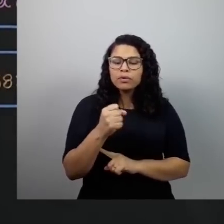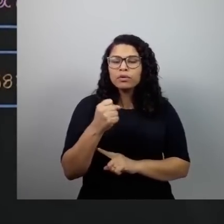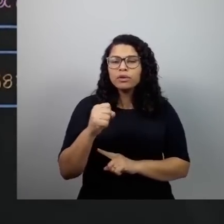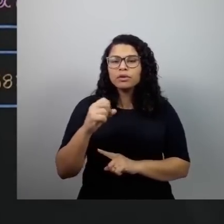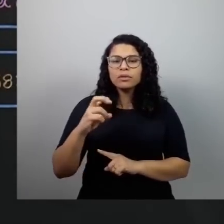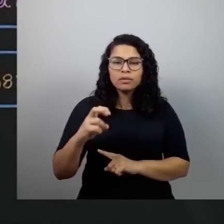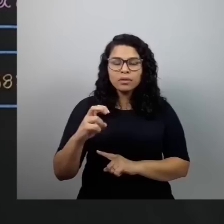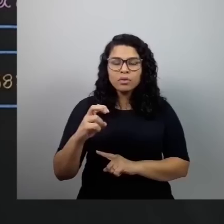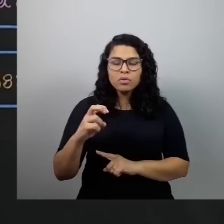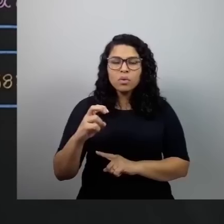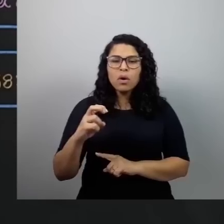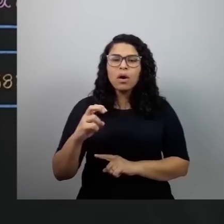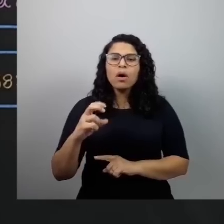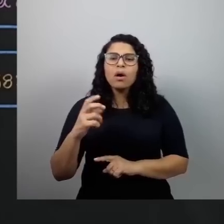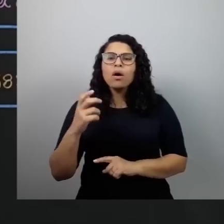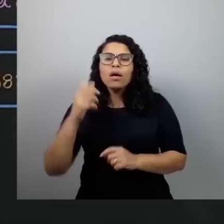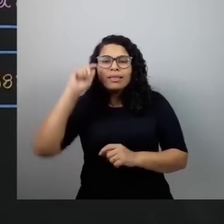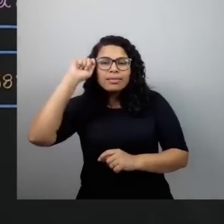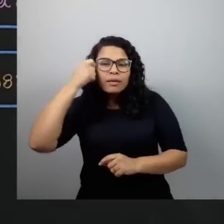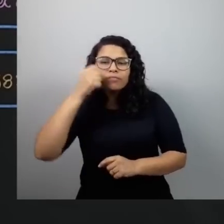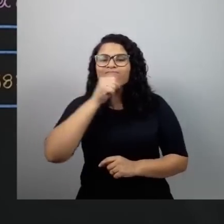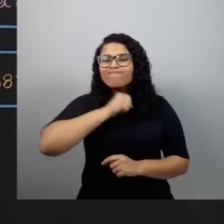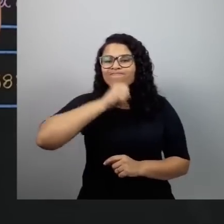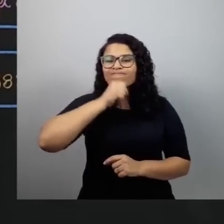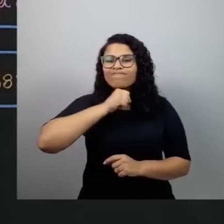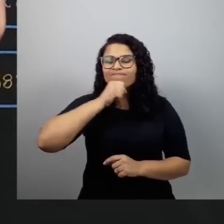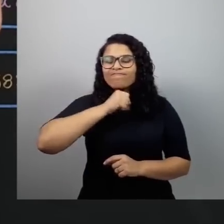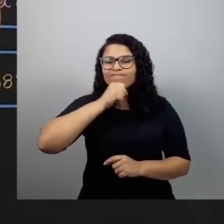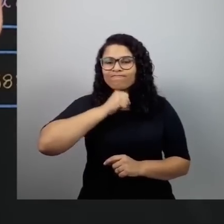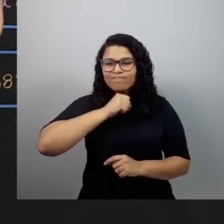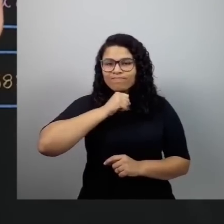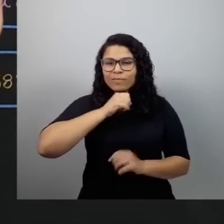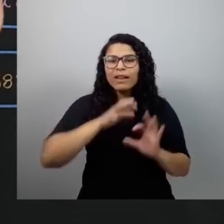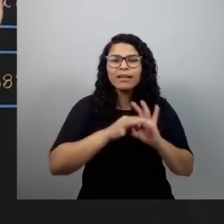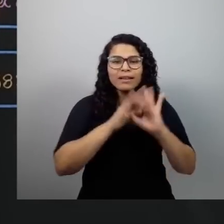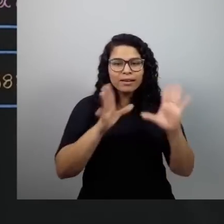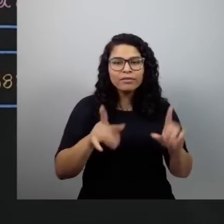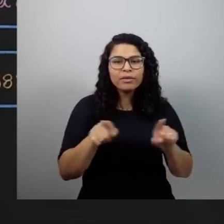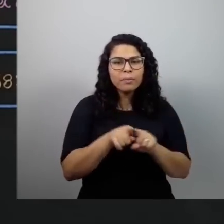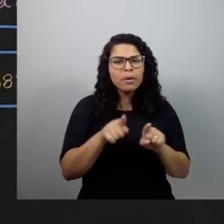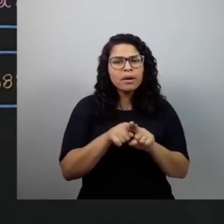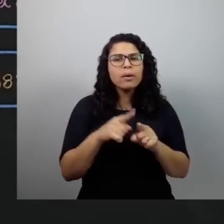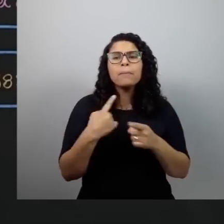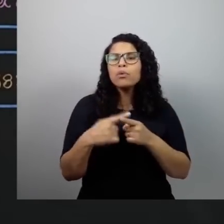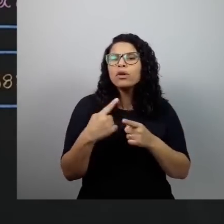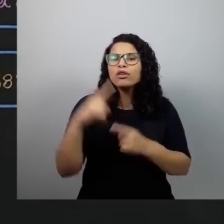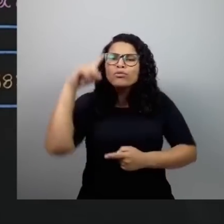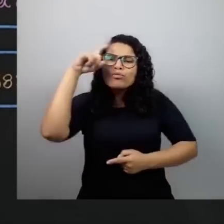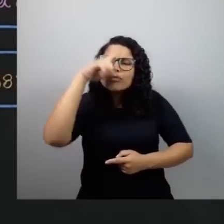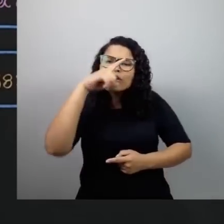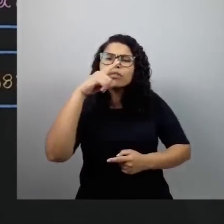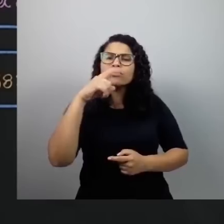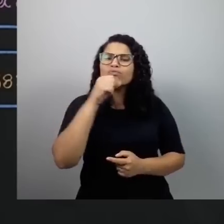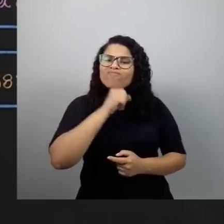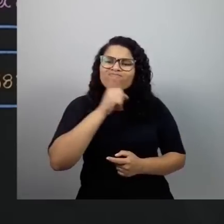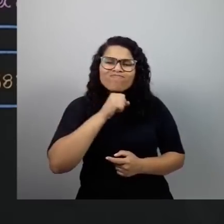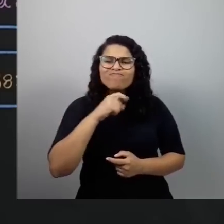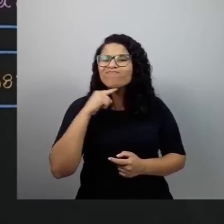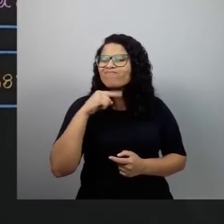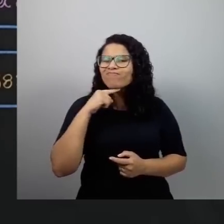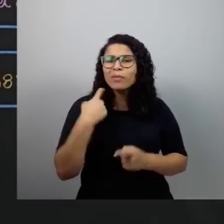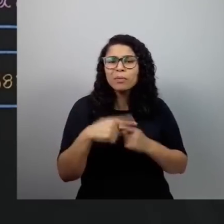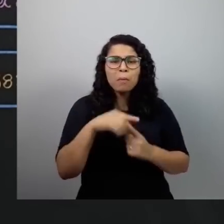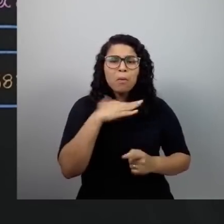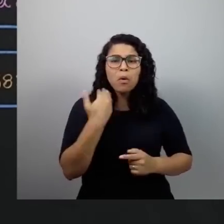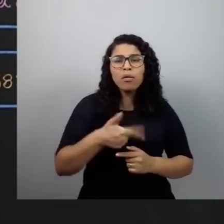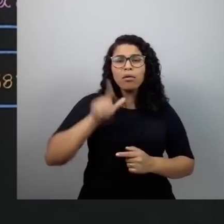muitos morriam antes de chegar na terceira idade. Certo? Mas vá percebendo que as leis já começam, por conta da pressão desse